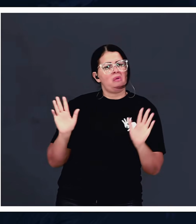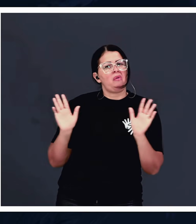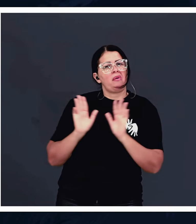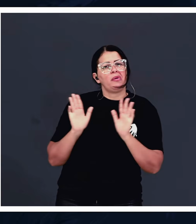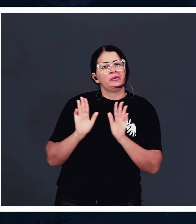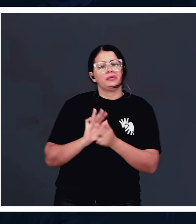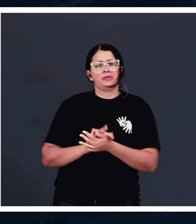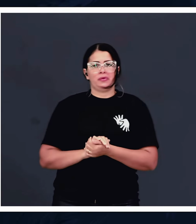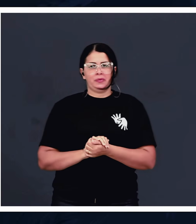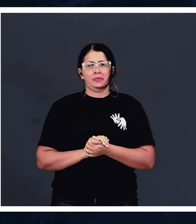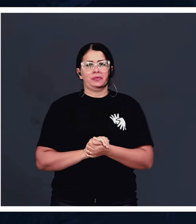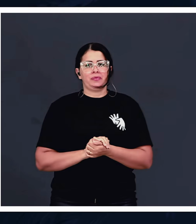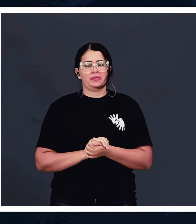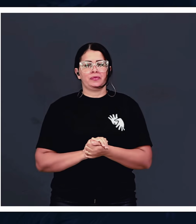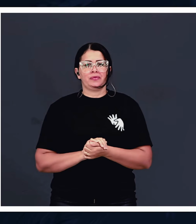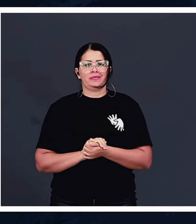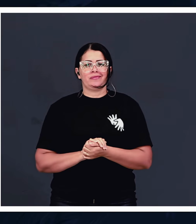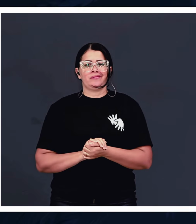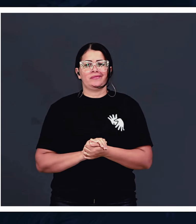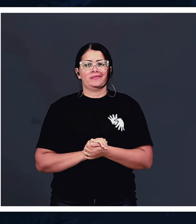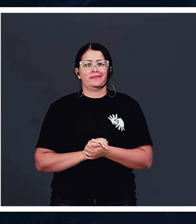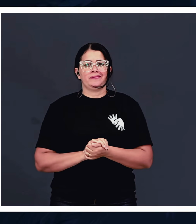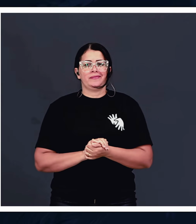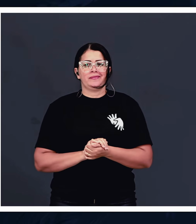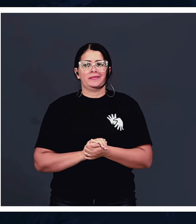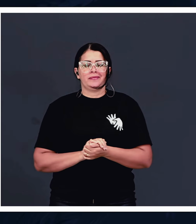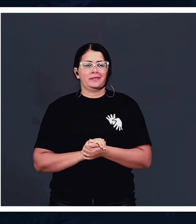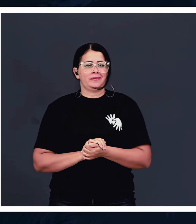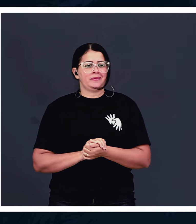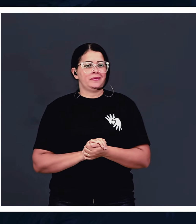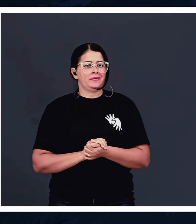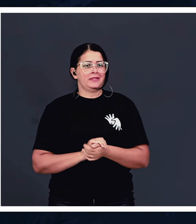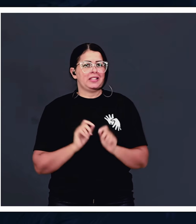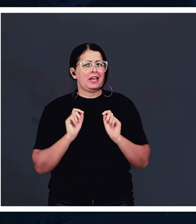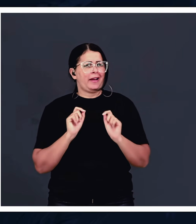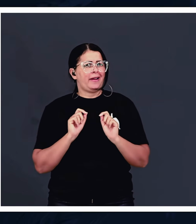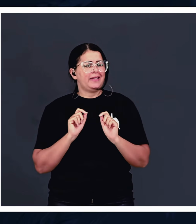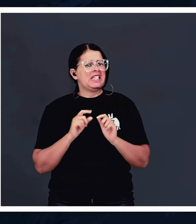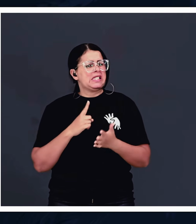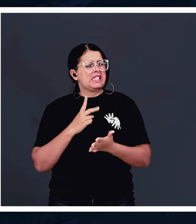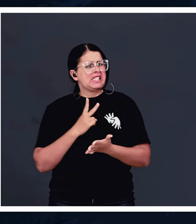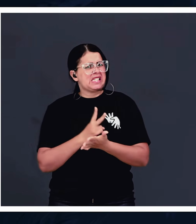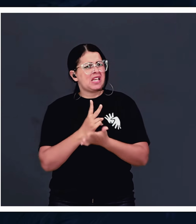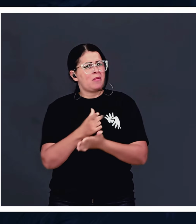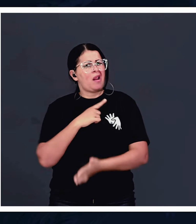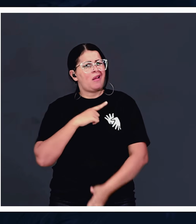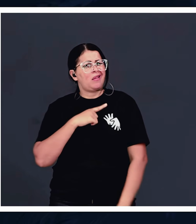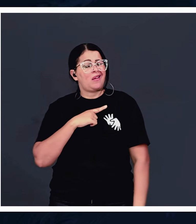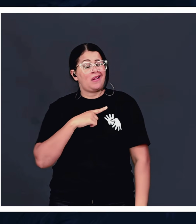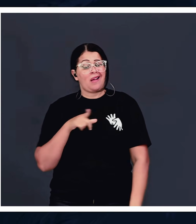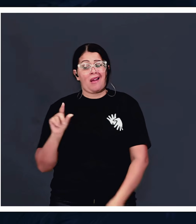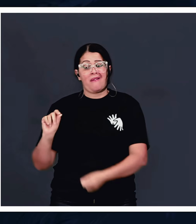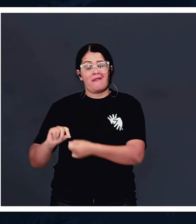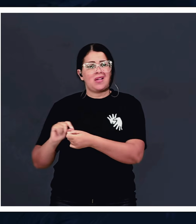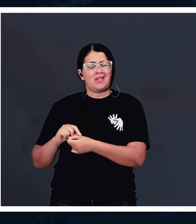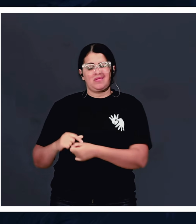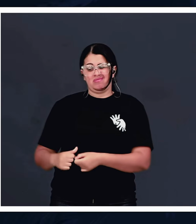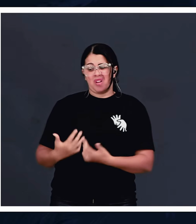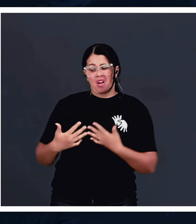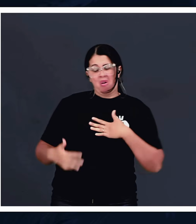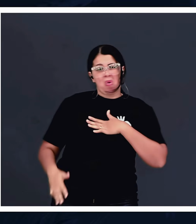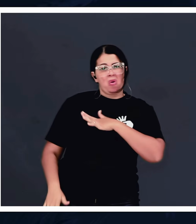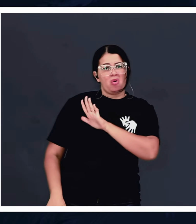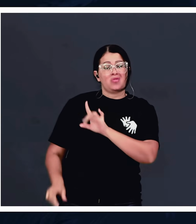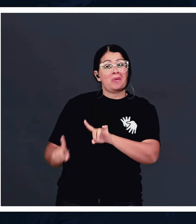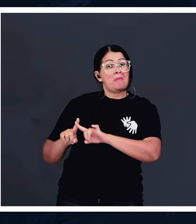gosto, e que toda vez que ela tem isso me incomoda profundamente. Mas eu não